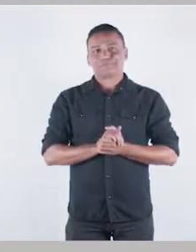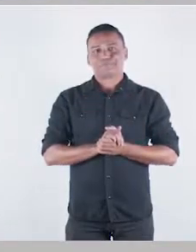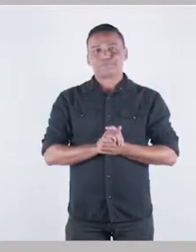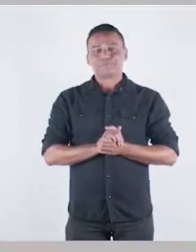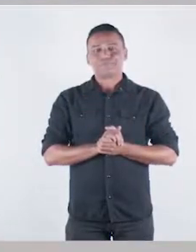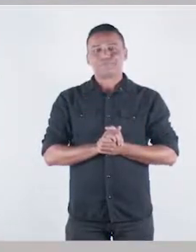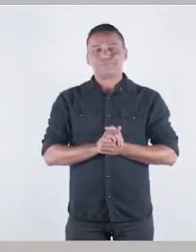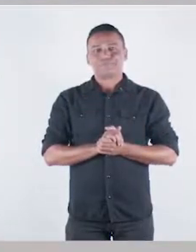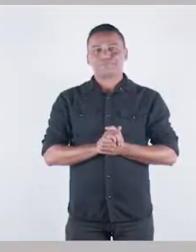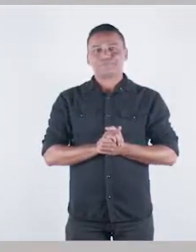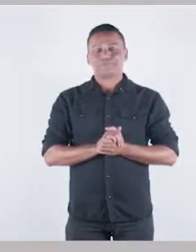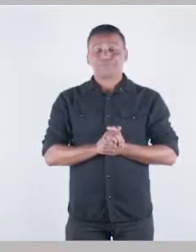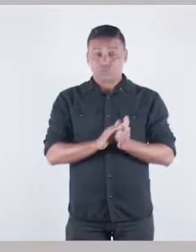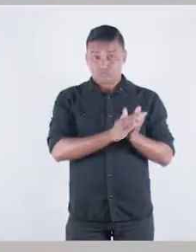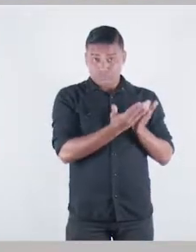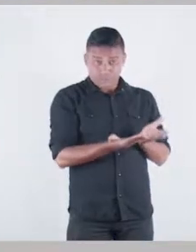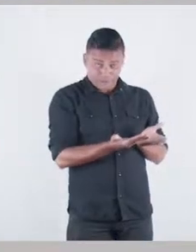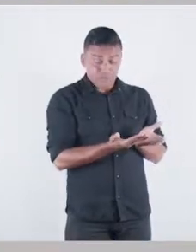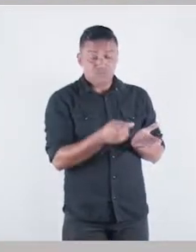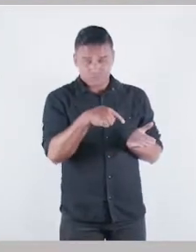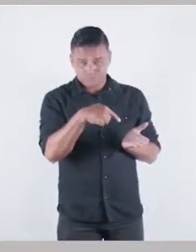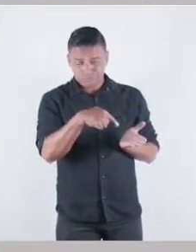ainda dentro desse livro,